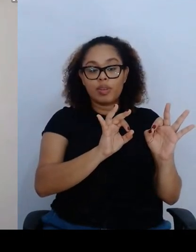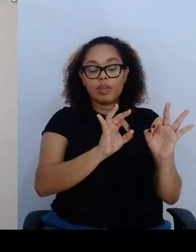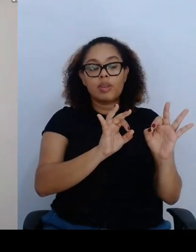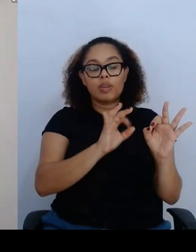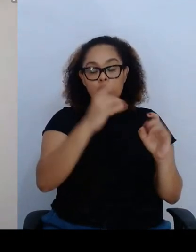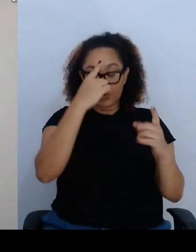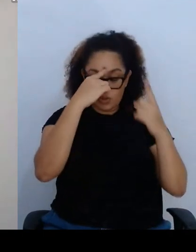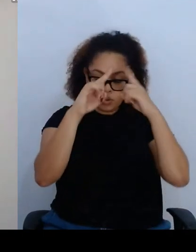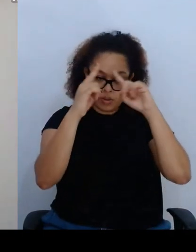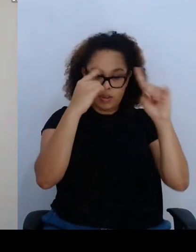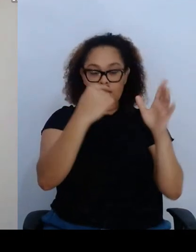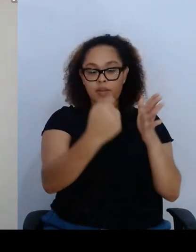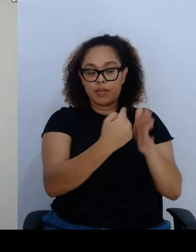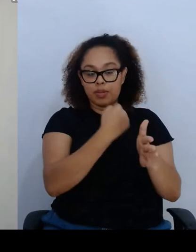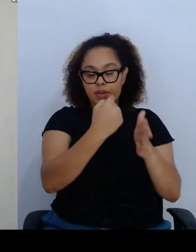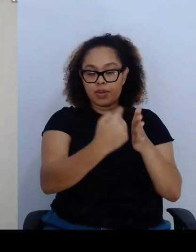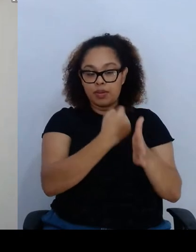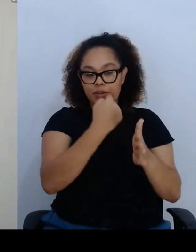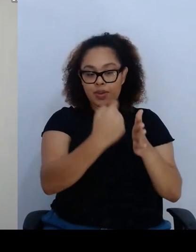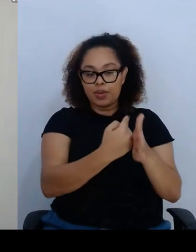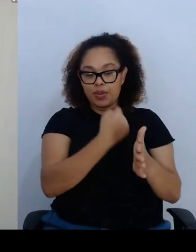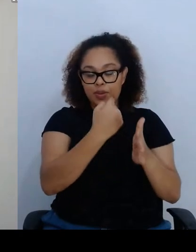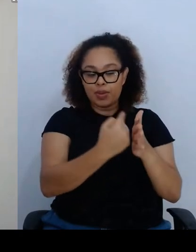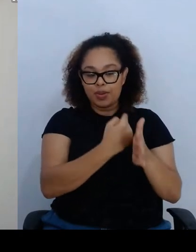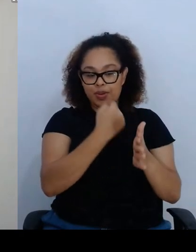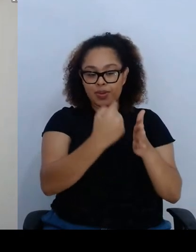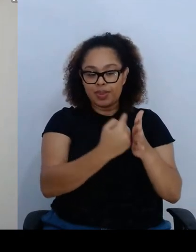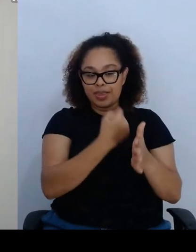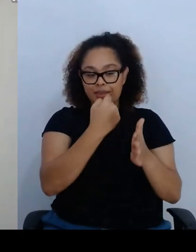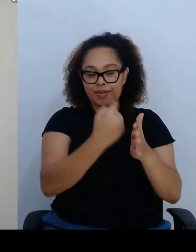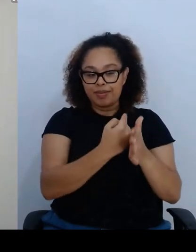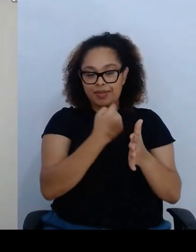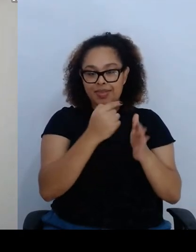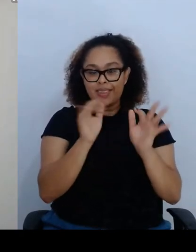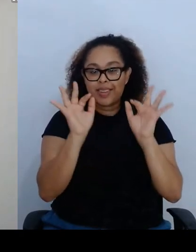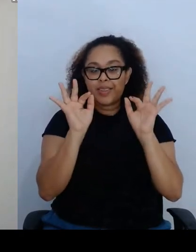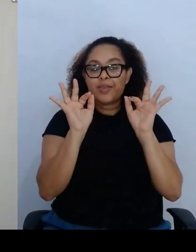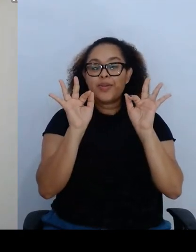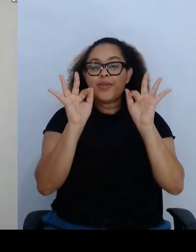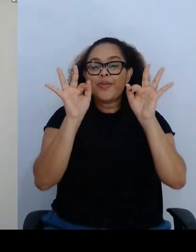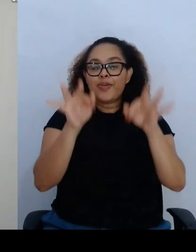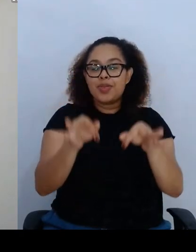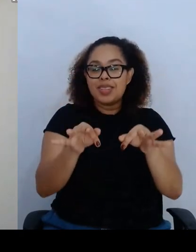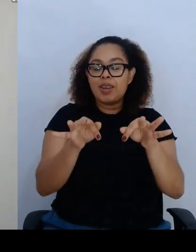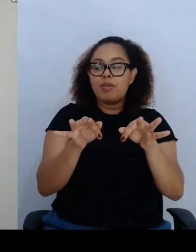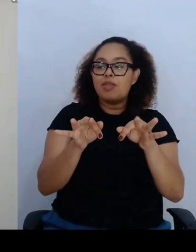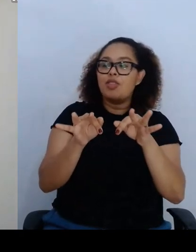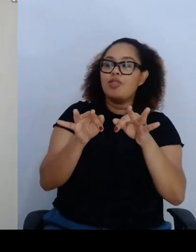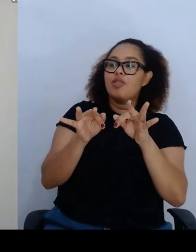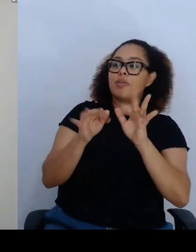para que a gente possa ao final colocá-la para os palestrantes